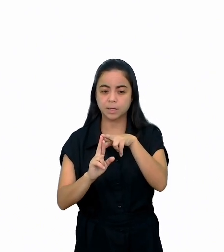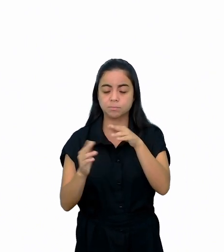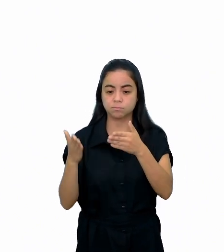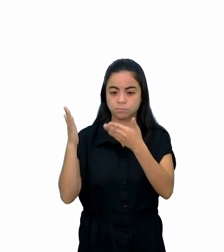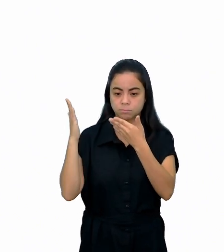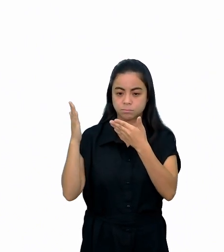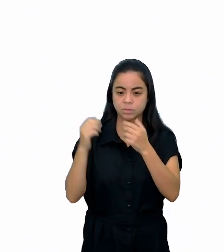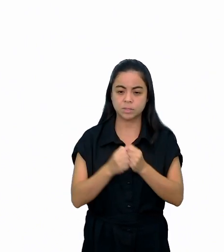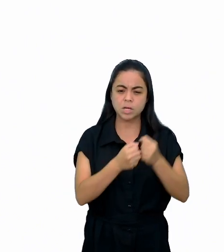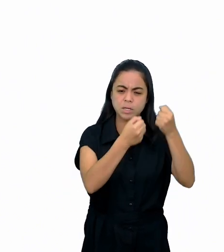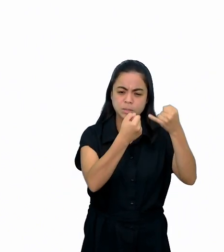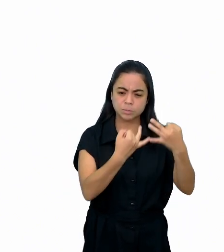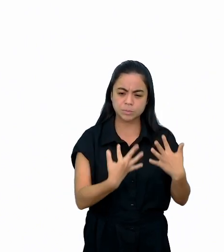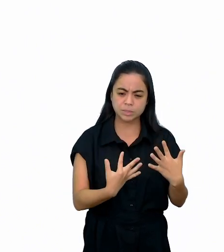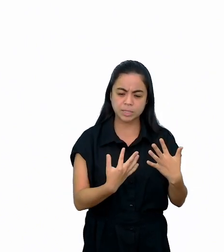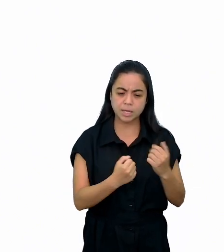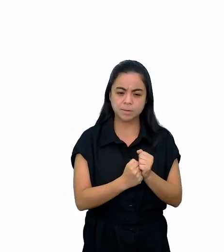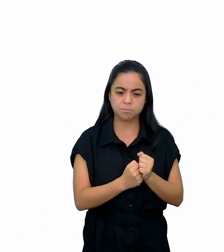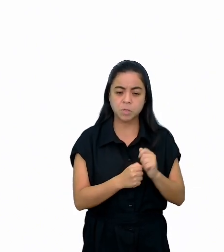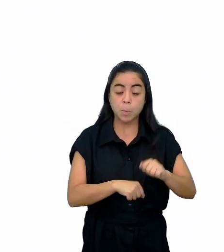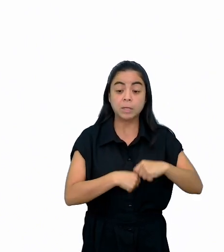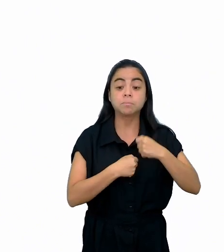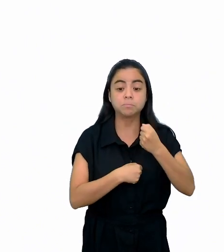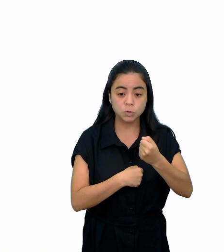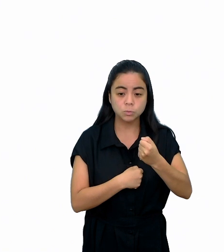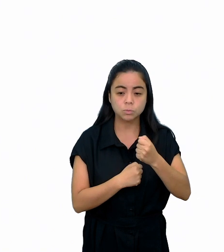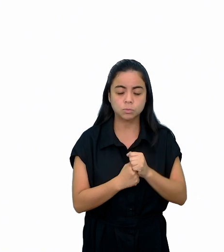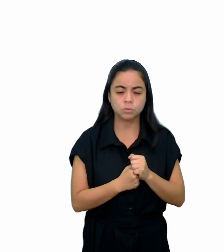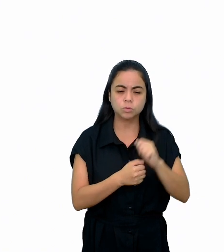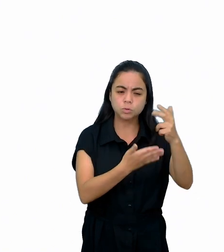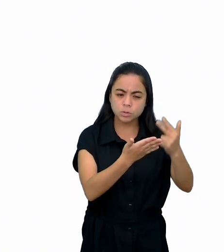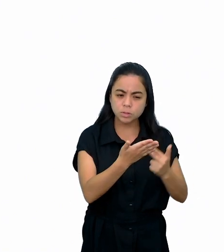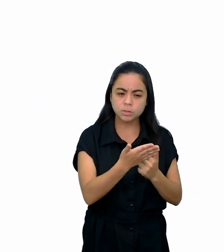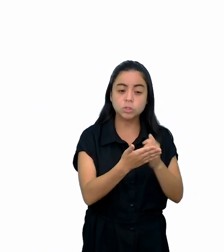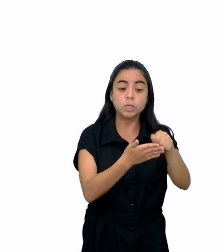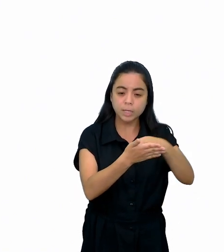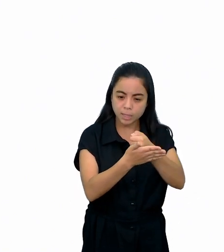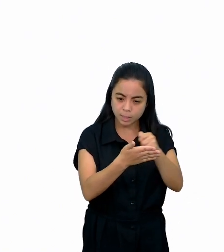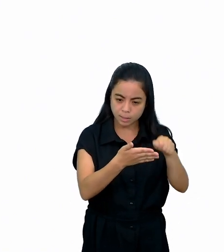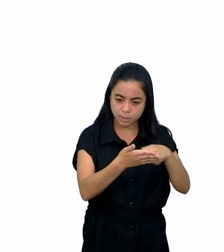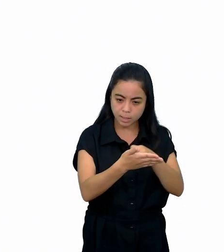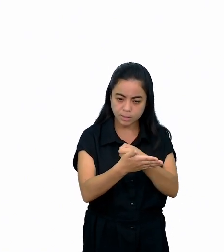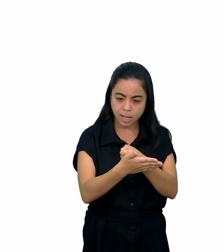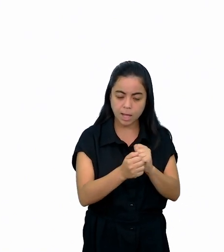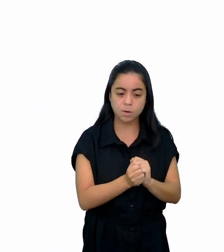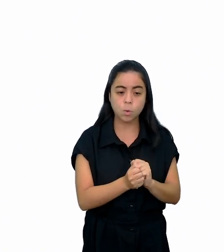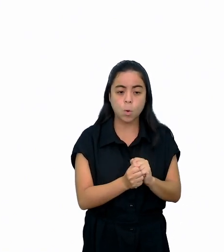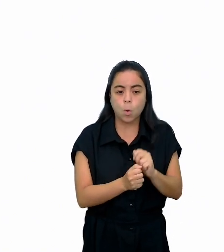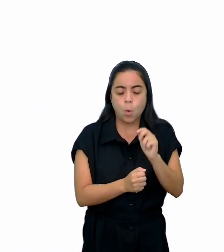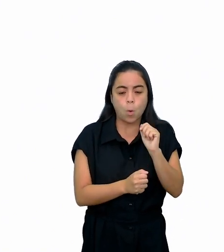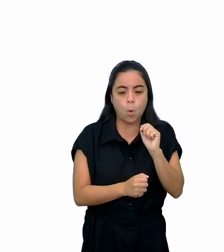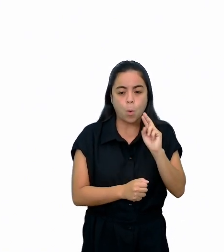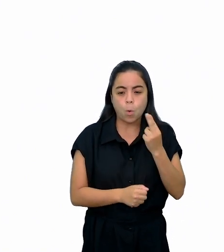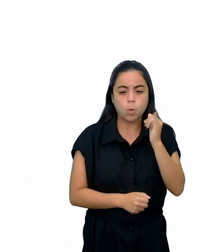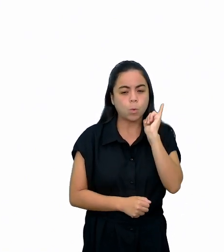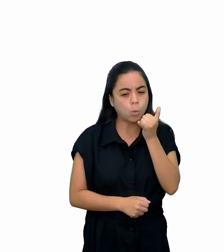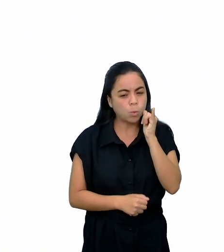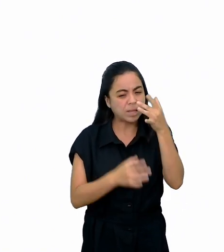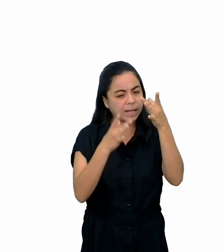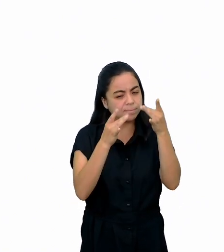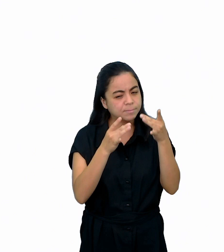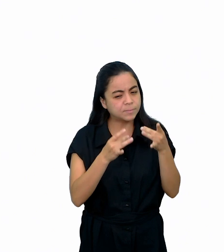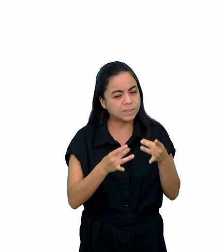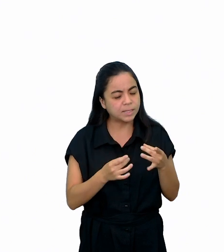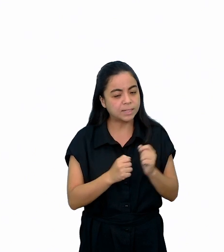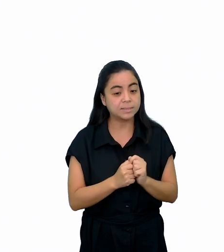Descrever indica aí uma atitude de fazer um relato circunstanciado ou de contar detalhes, né? E